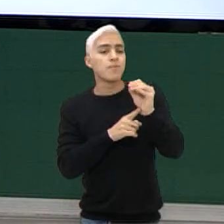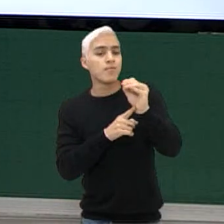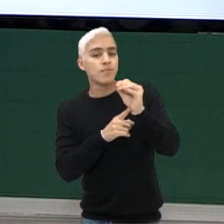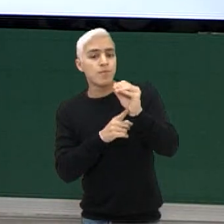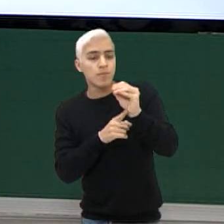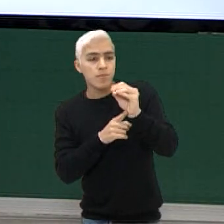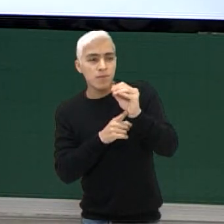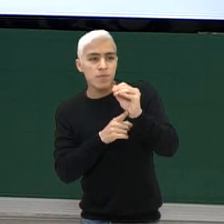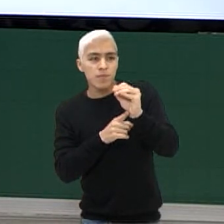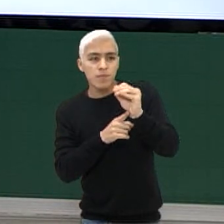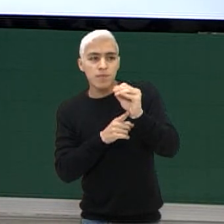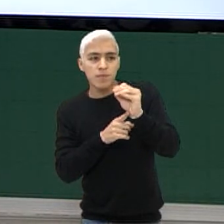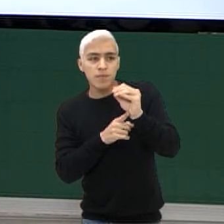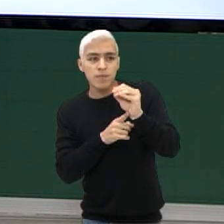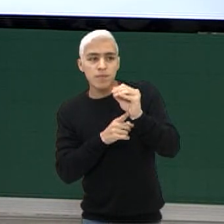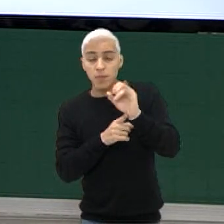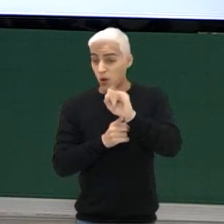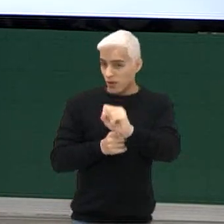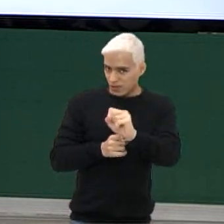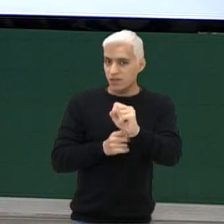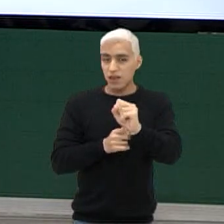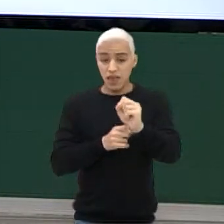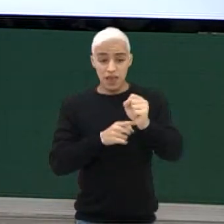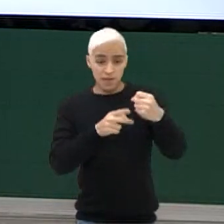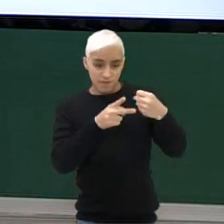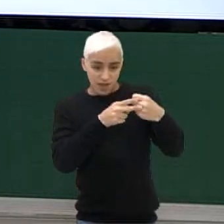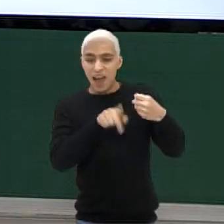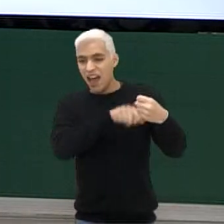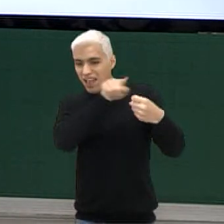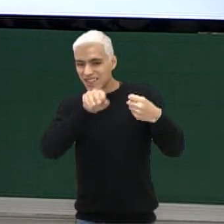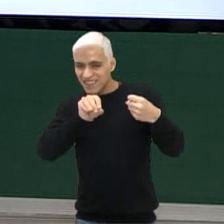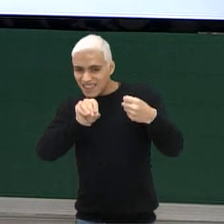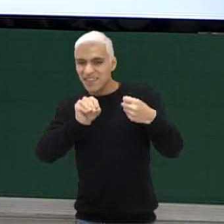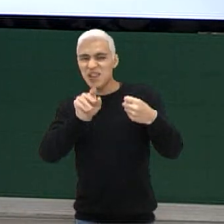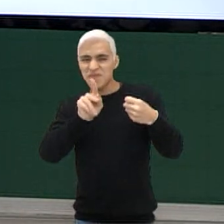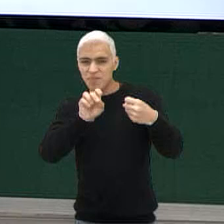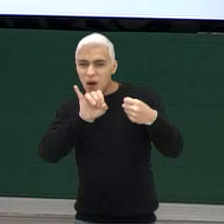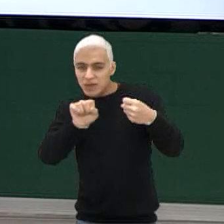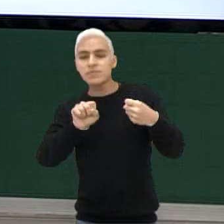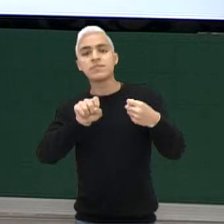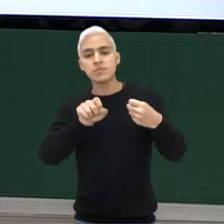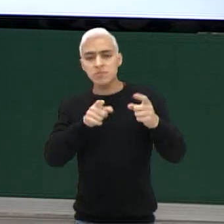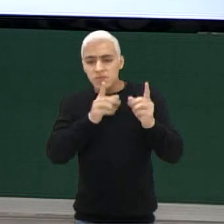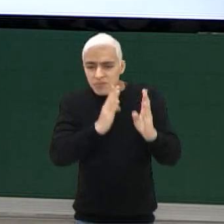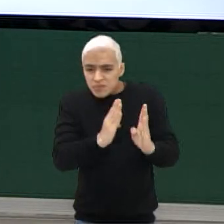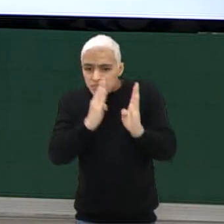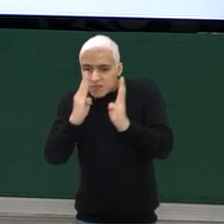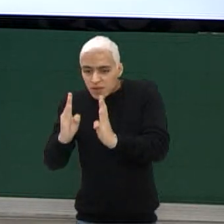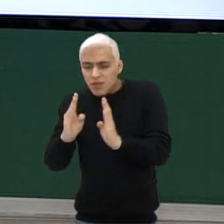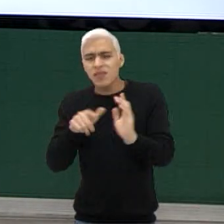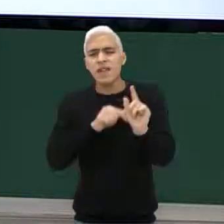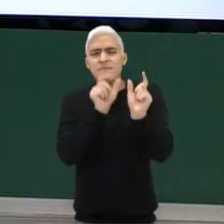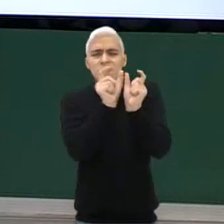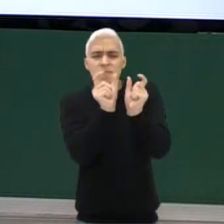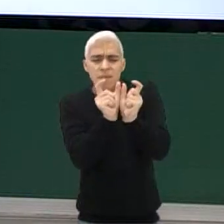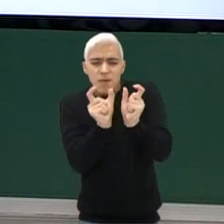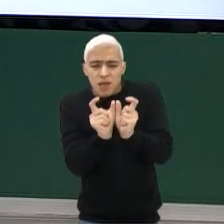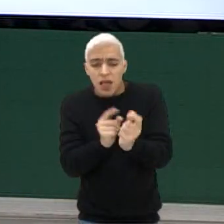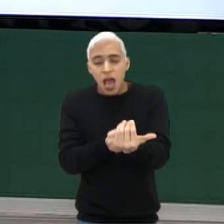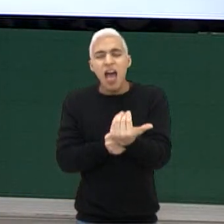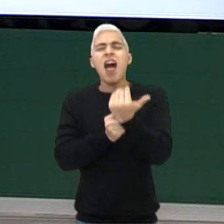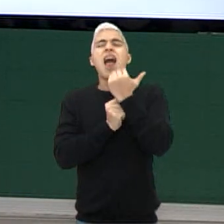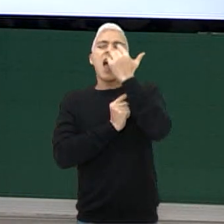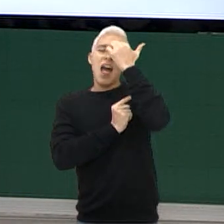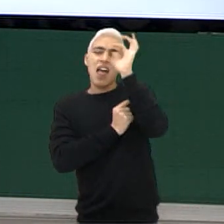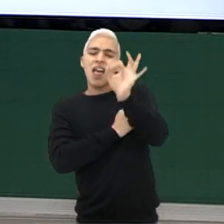é depois do verbo, certo? E assim e etc. Tenho várias conjunções que podem dar a